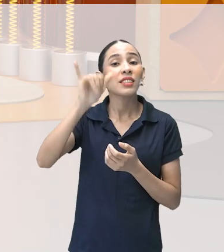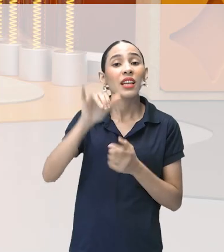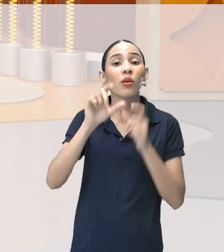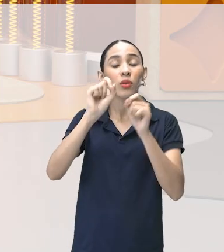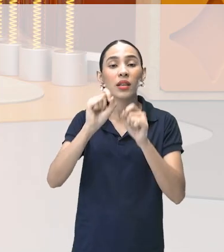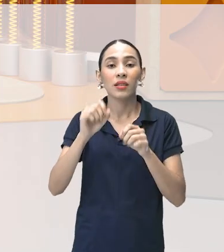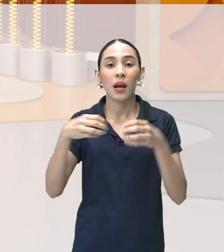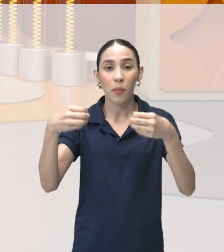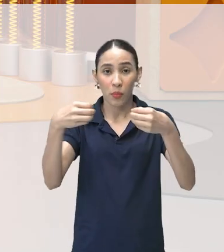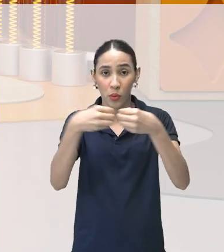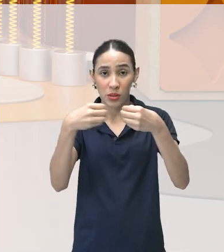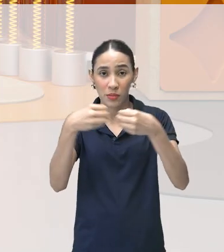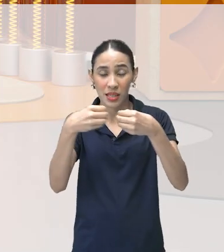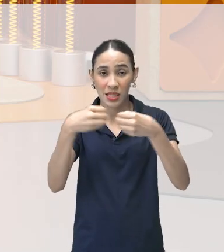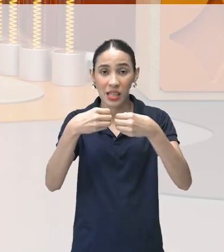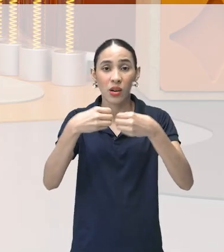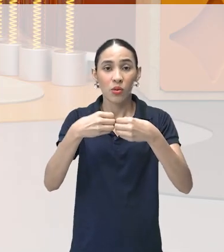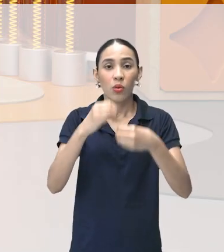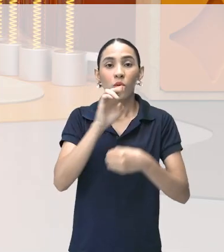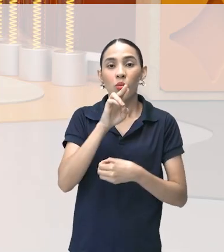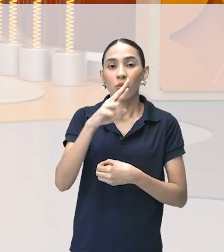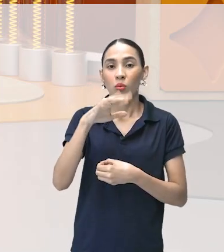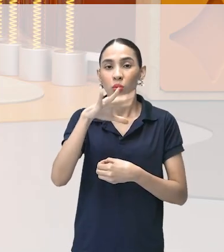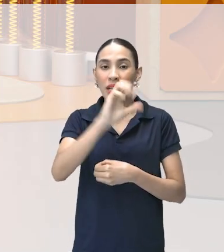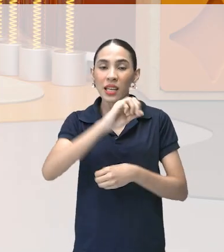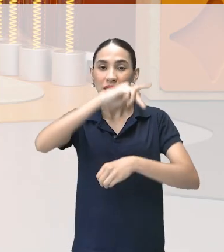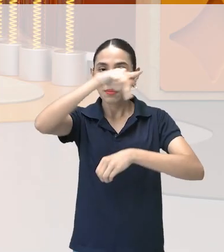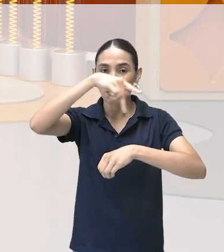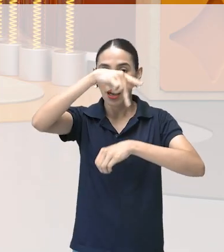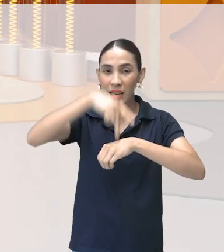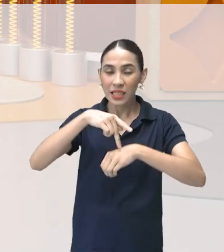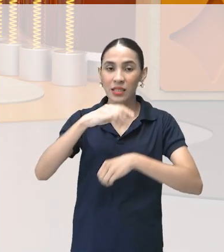a aproximação da Ucrânia com os países